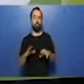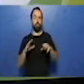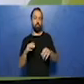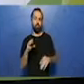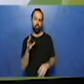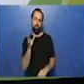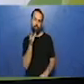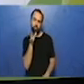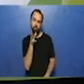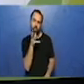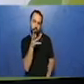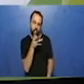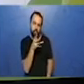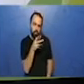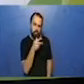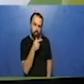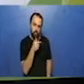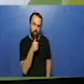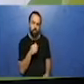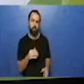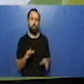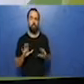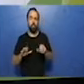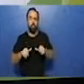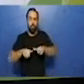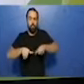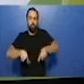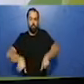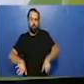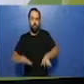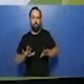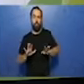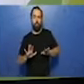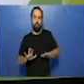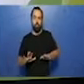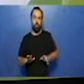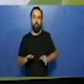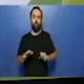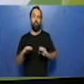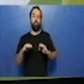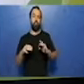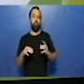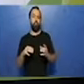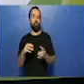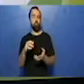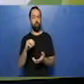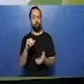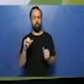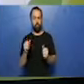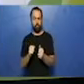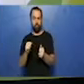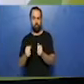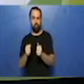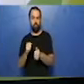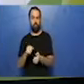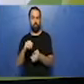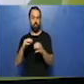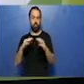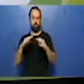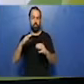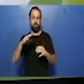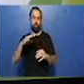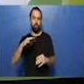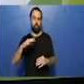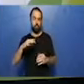substância, que a mistura, que ela fique em repouso, né, para que a parte mais densa, né, que é a parte da terra, que ela